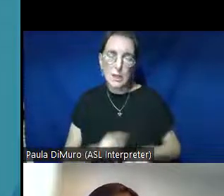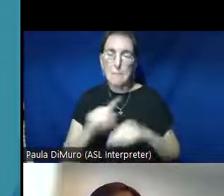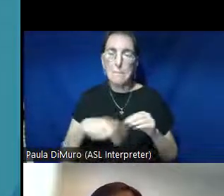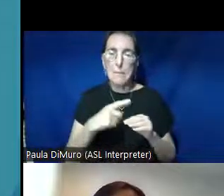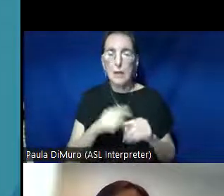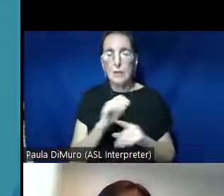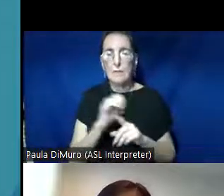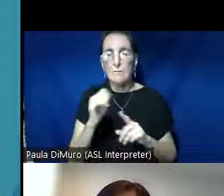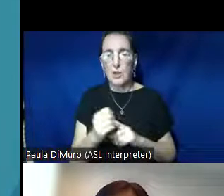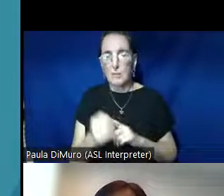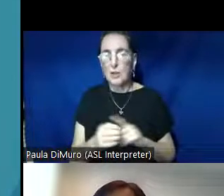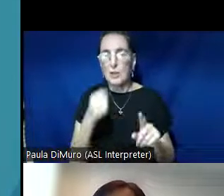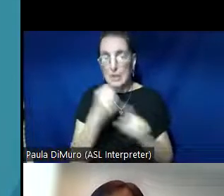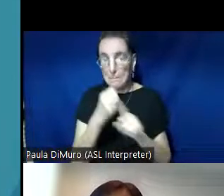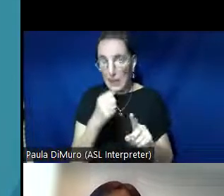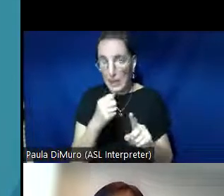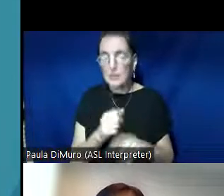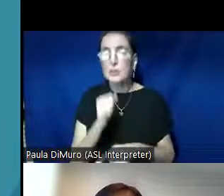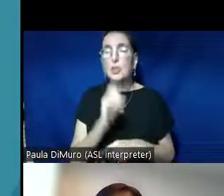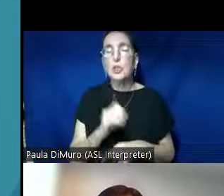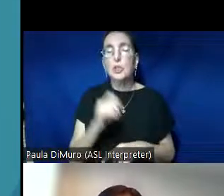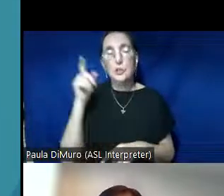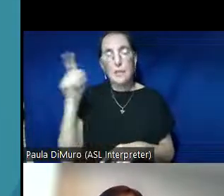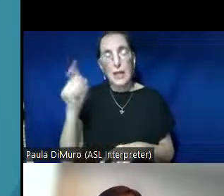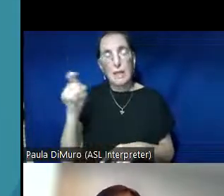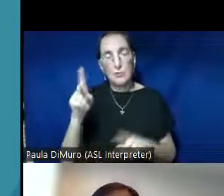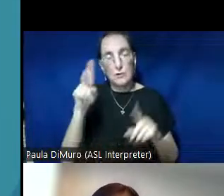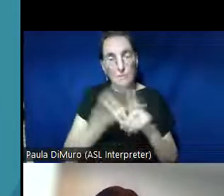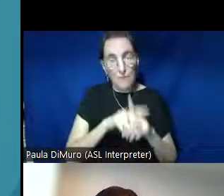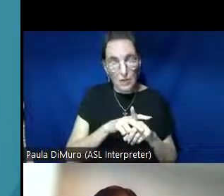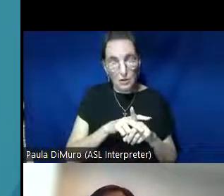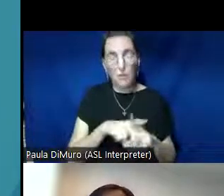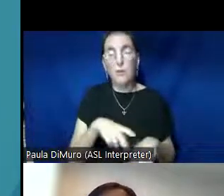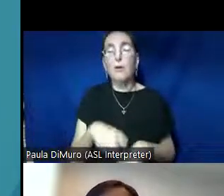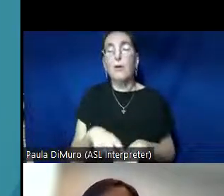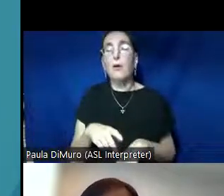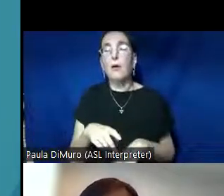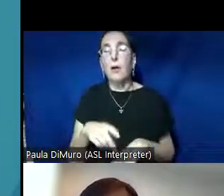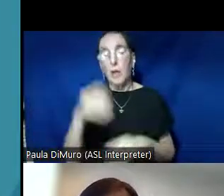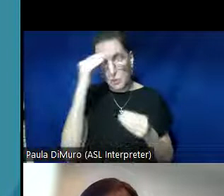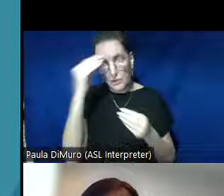alongado, que é o procedimento básico é para projetos